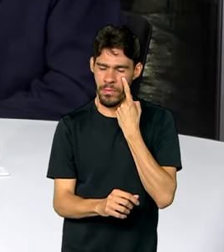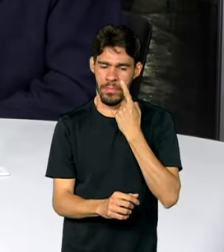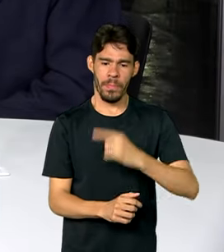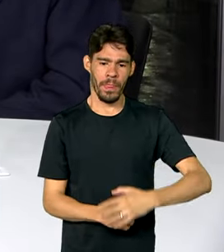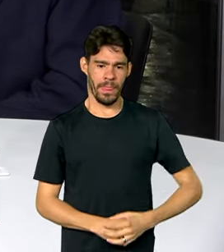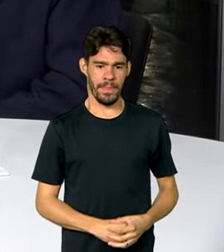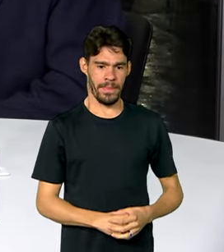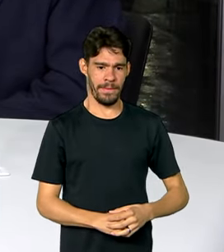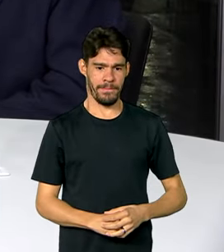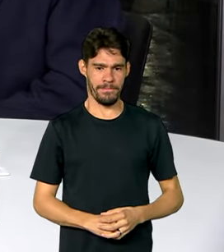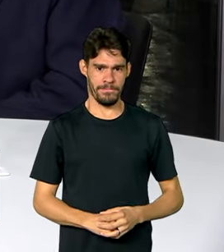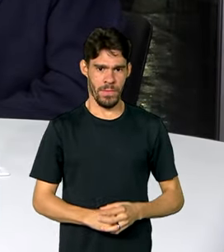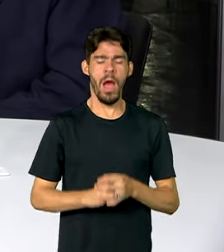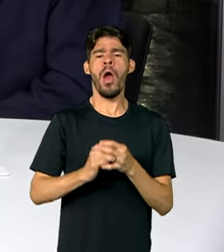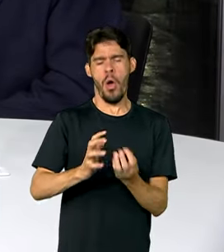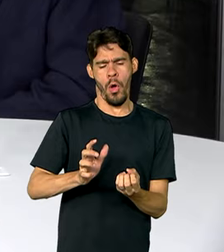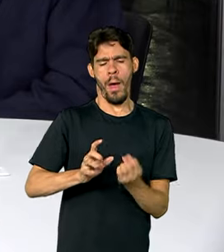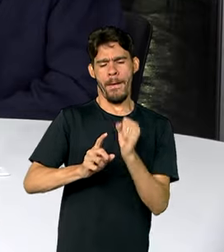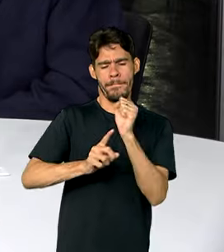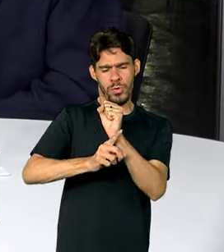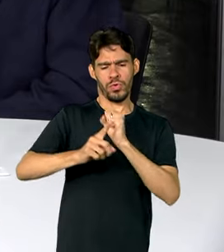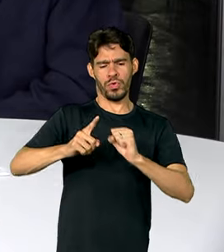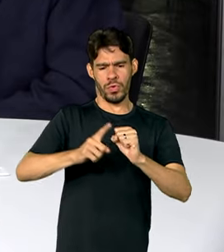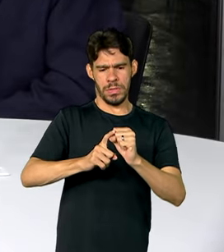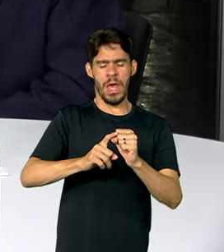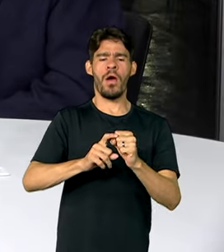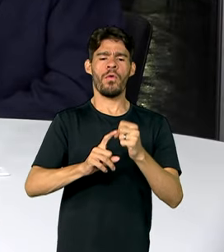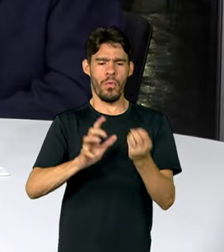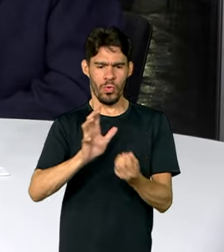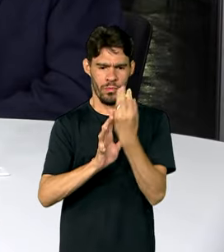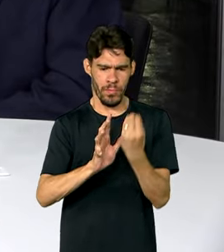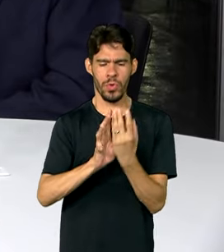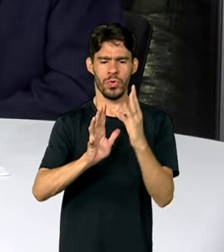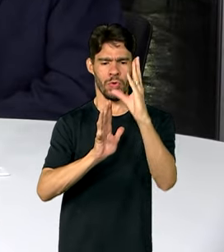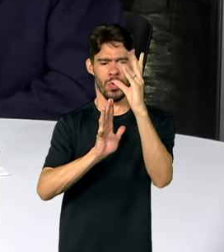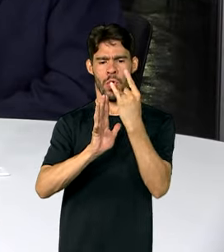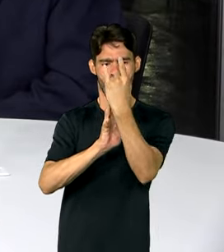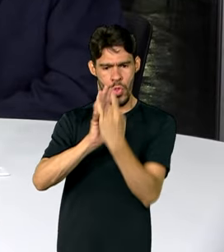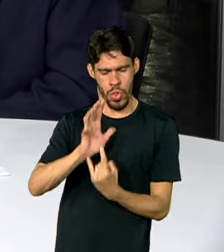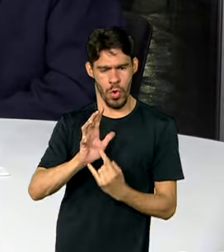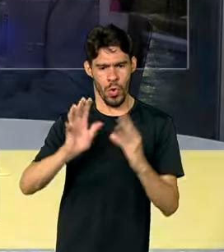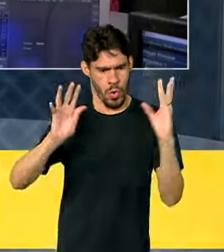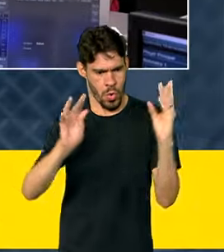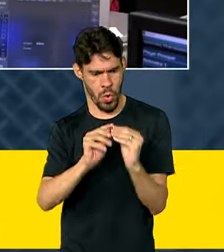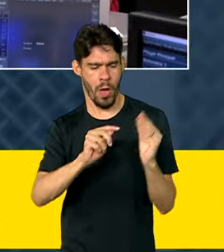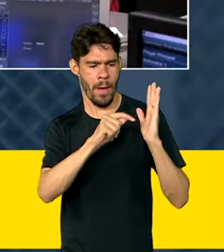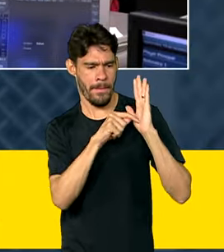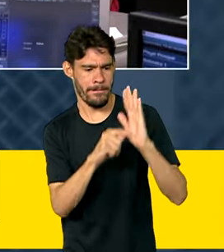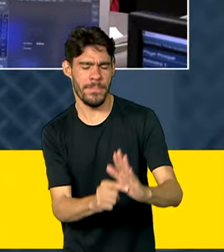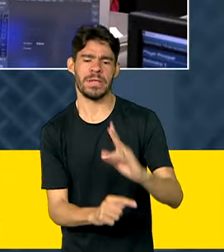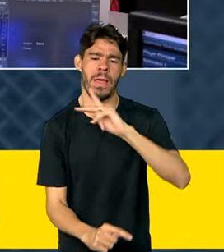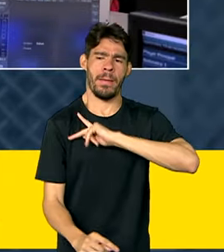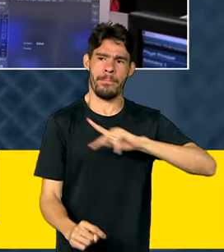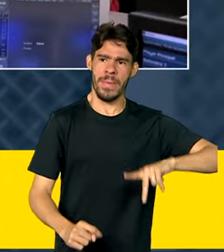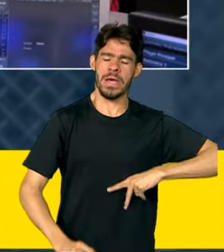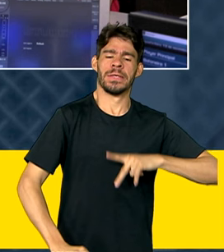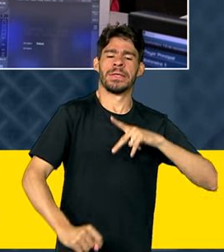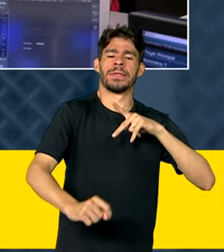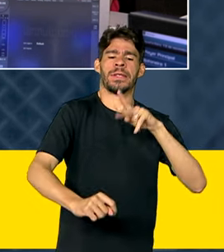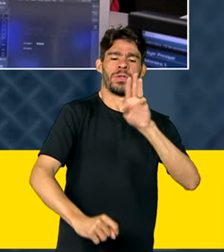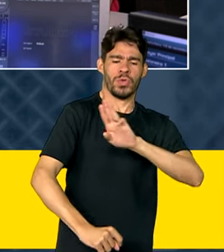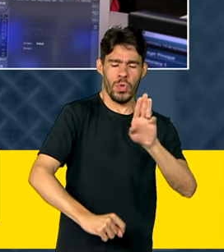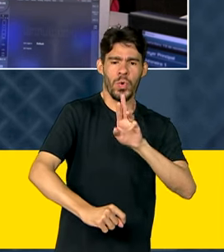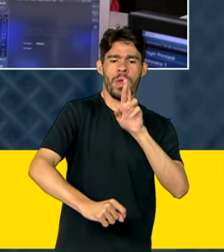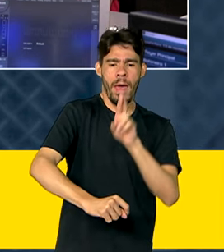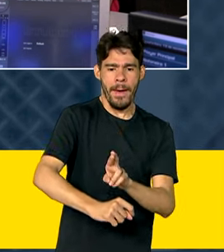Cúpula Social vai produzir um documento, síntese, que vai apresentar para o presidente Lula, que é o anfitrião do G20,